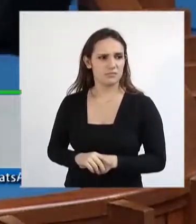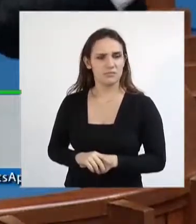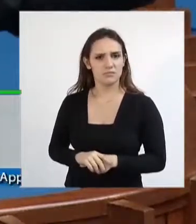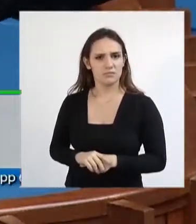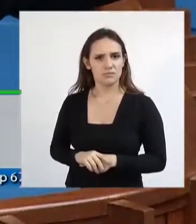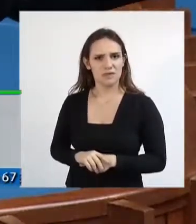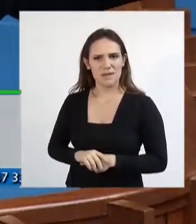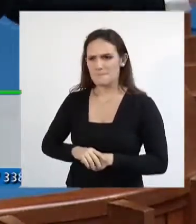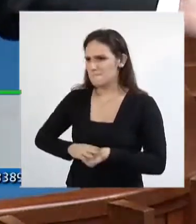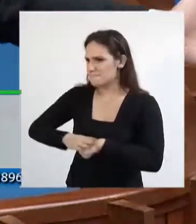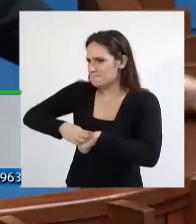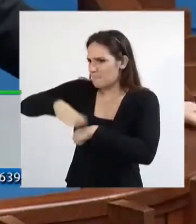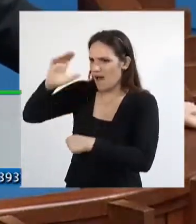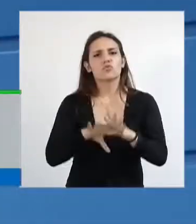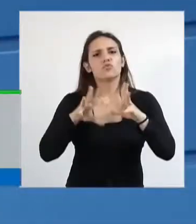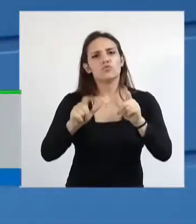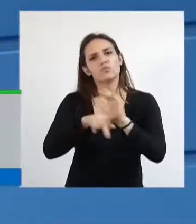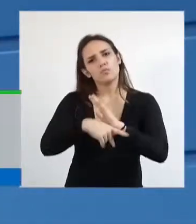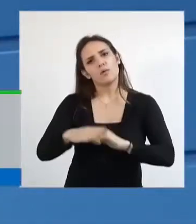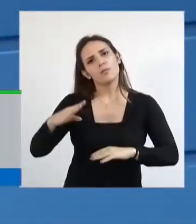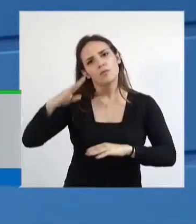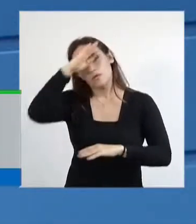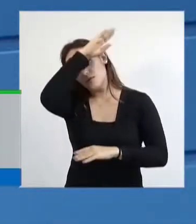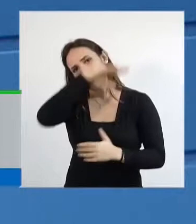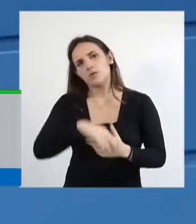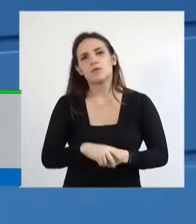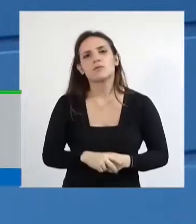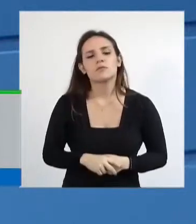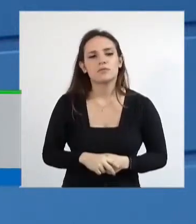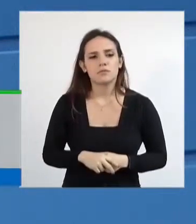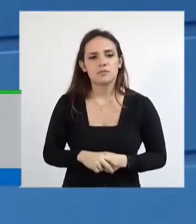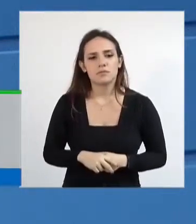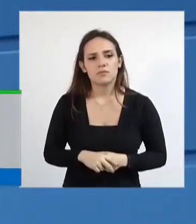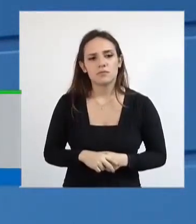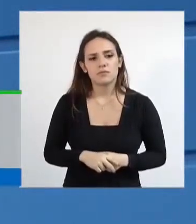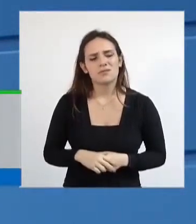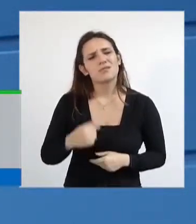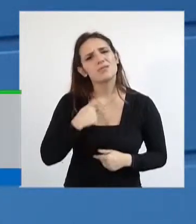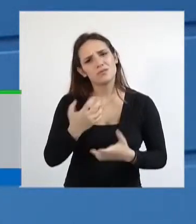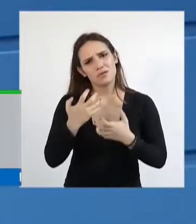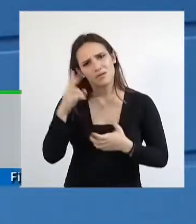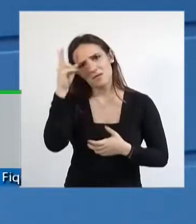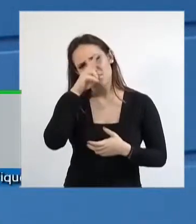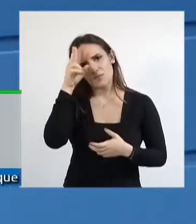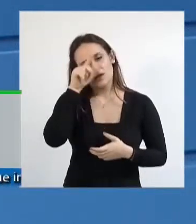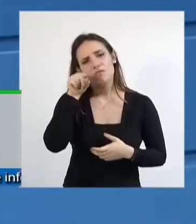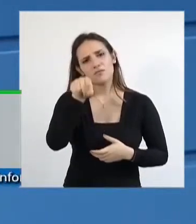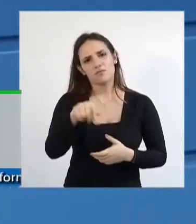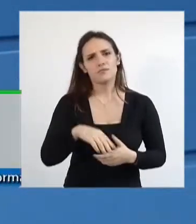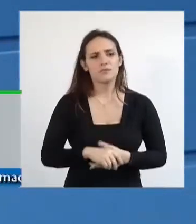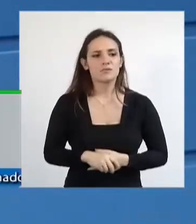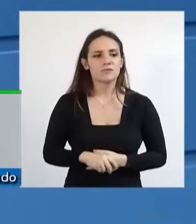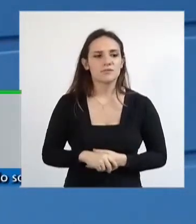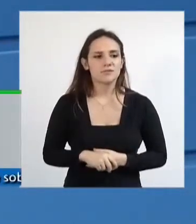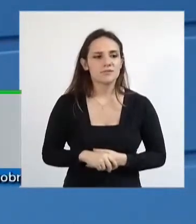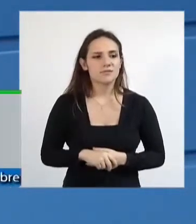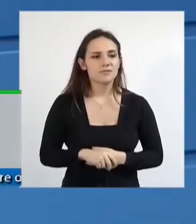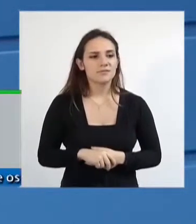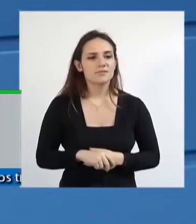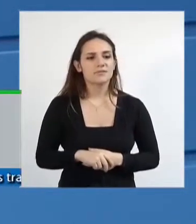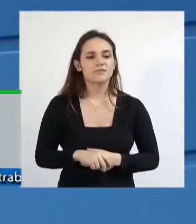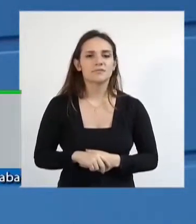qualquer ciência moderna. Eu gostaria de lembrar a Vossa Excelência que o